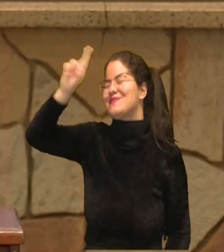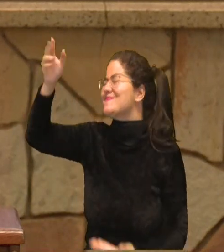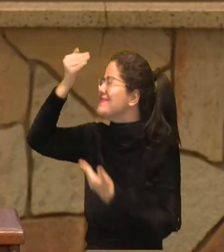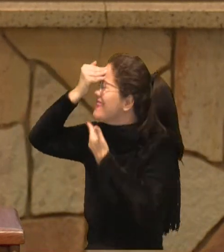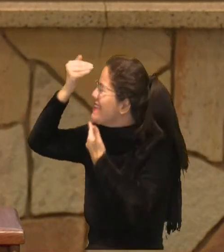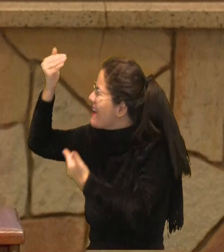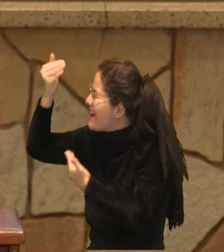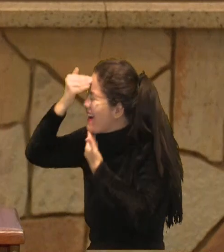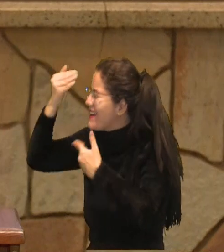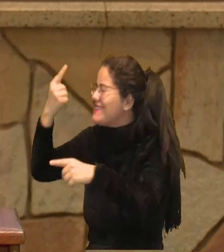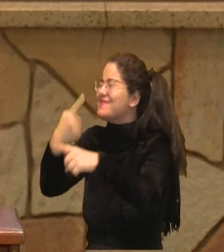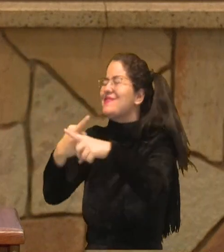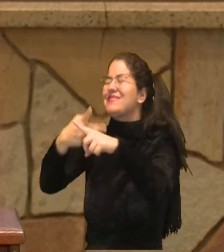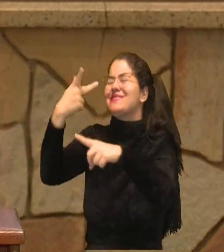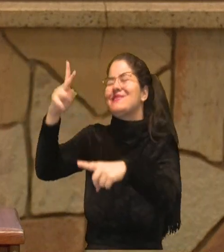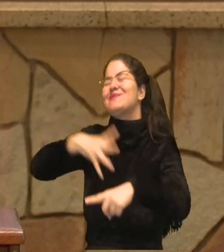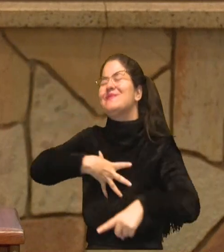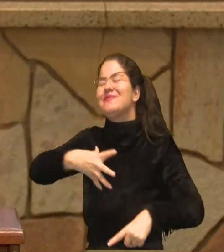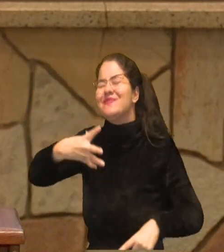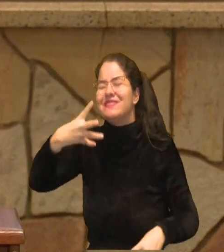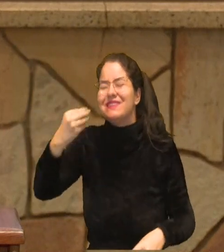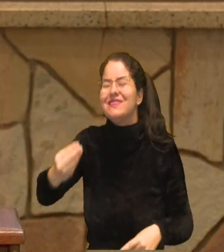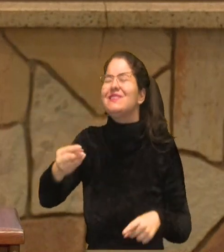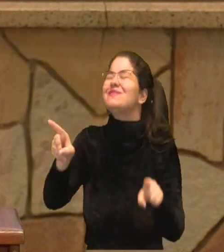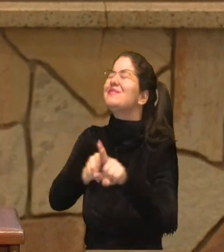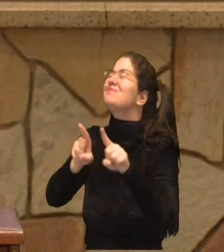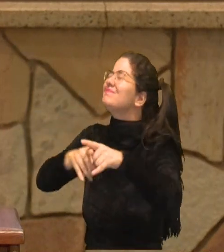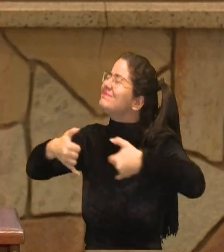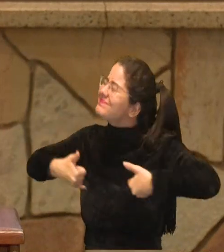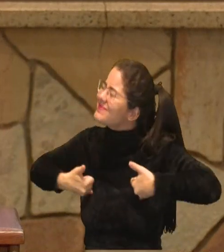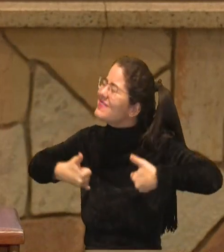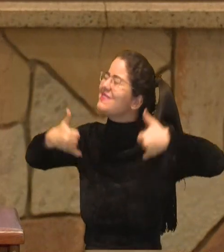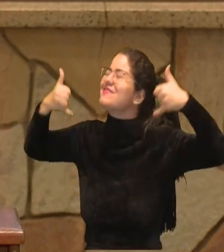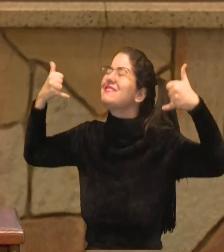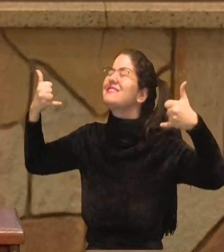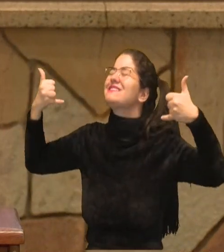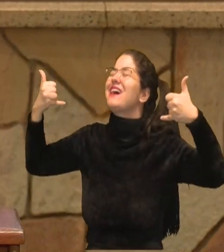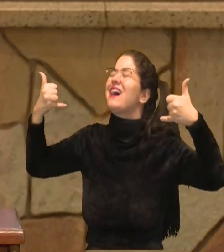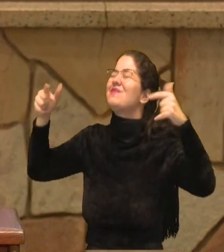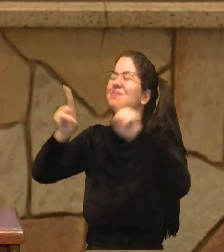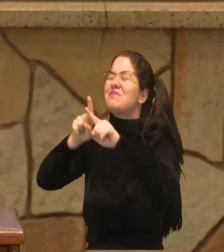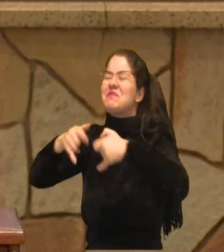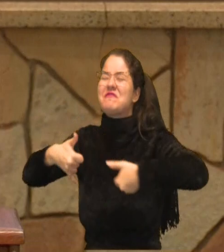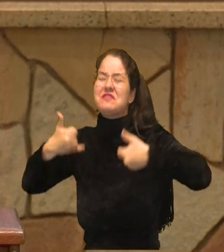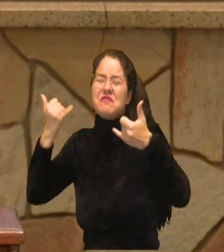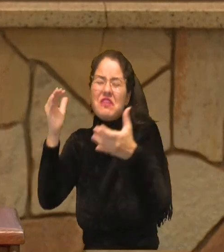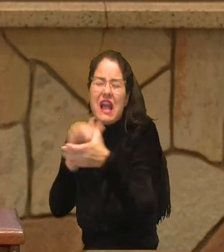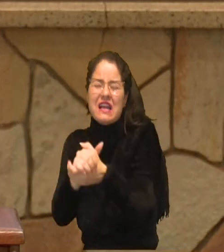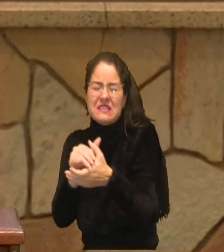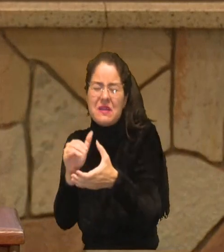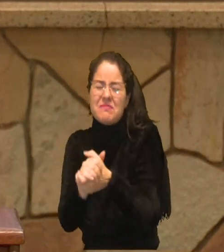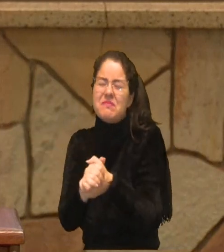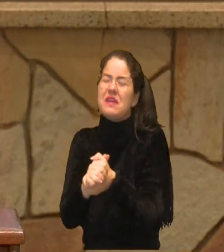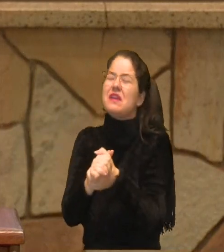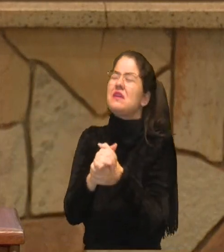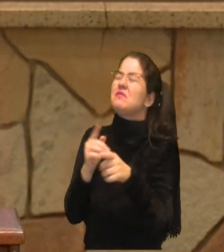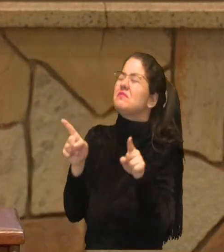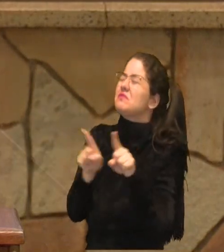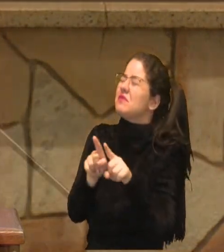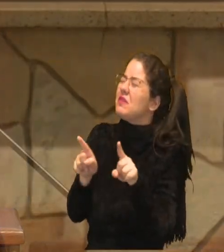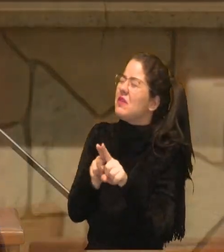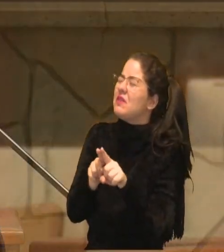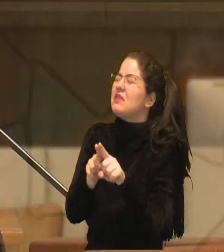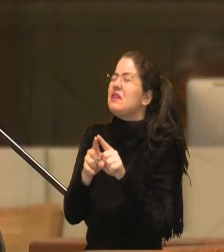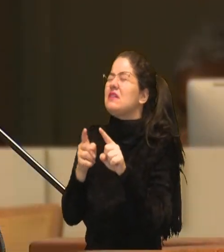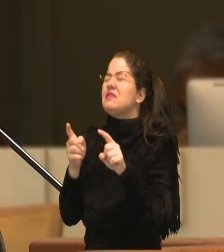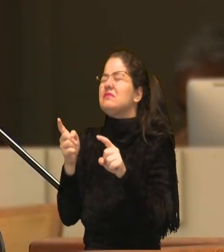obrigado, Pai, pelos Teus filhos que completam mais um ano de jornada matrimonial. Destacamos o Teu filho, irmão Daniel, a irmã